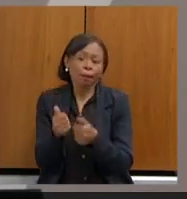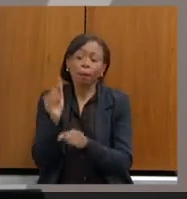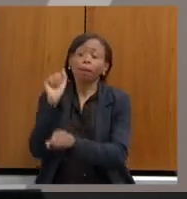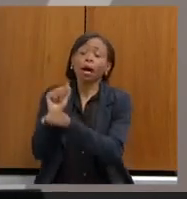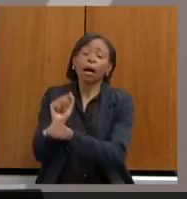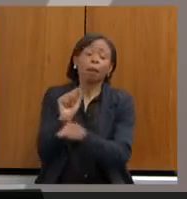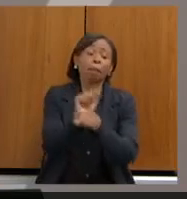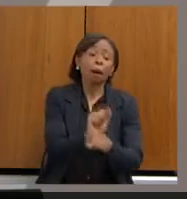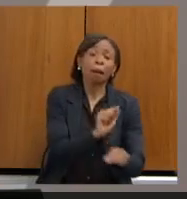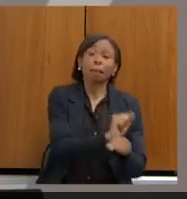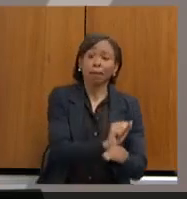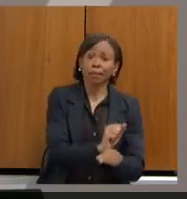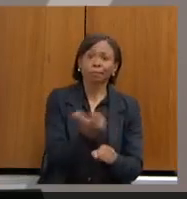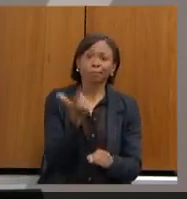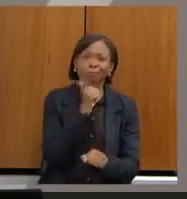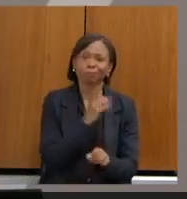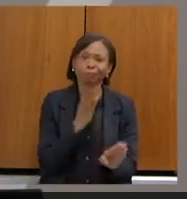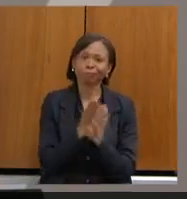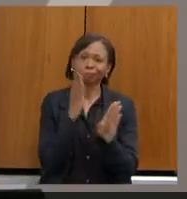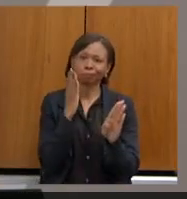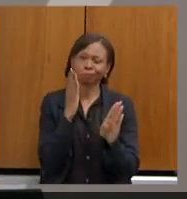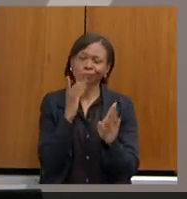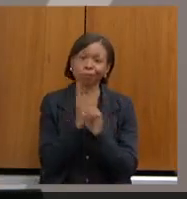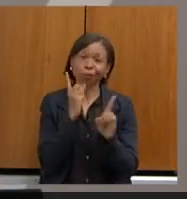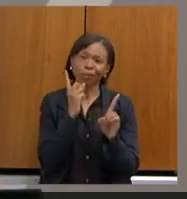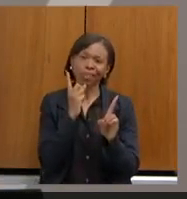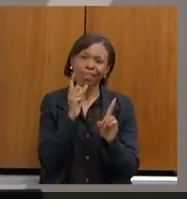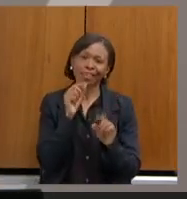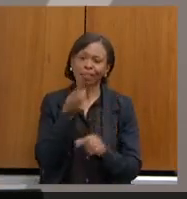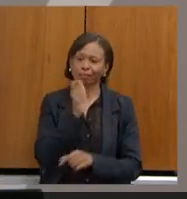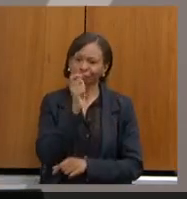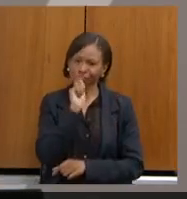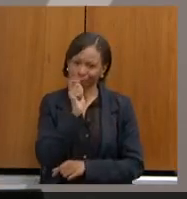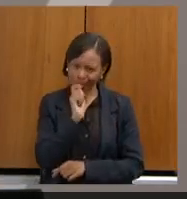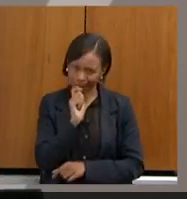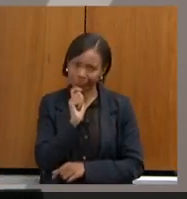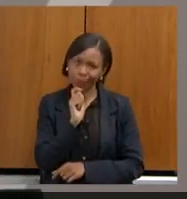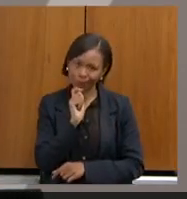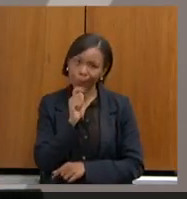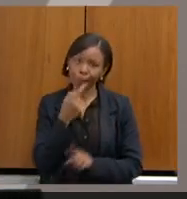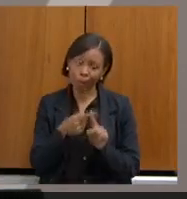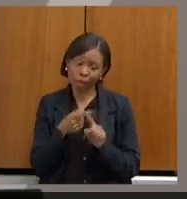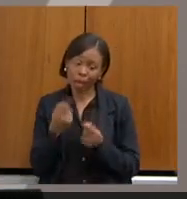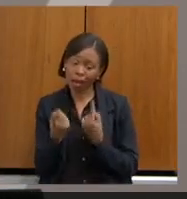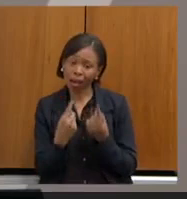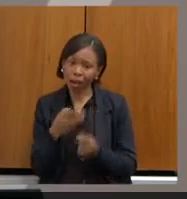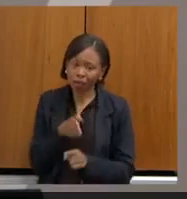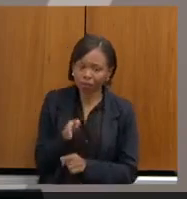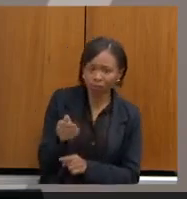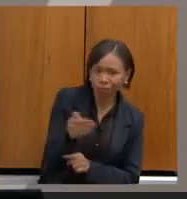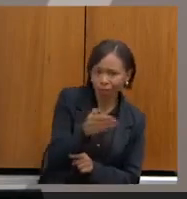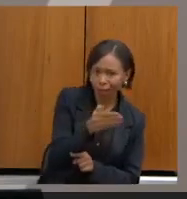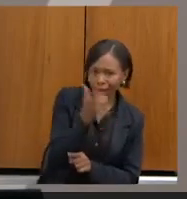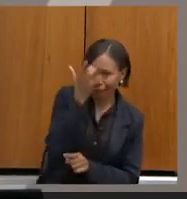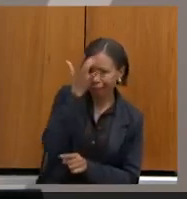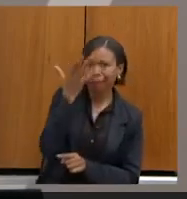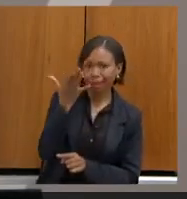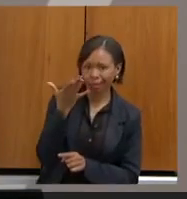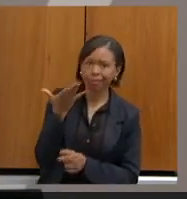eu não sei é realmente uma rota importantíssimo não só droga como armas pesadas viu